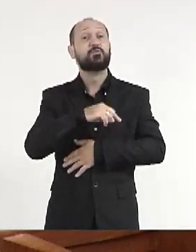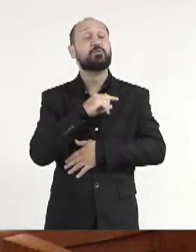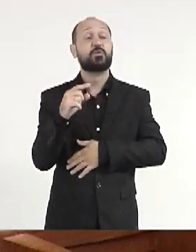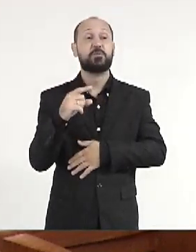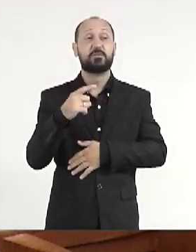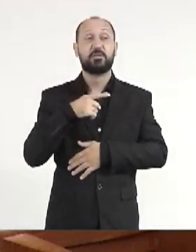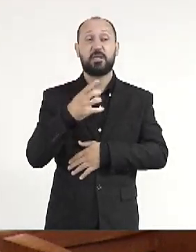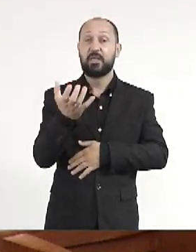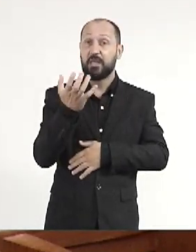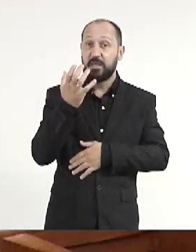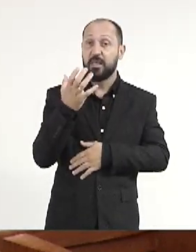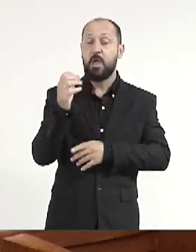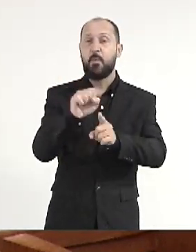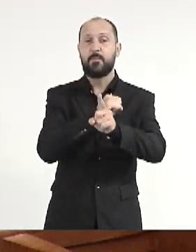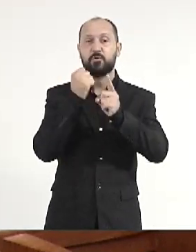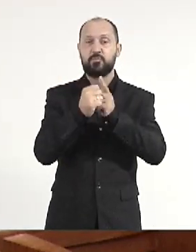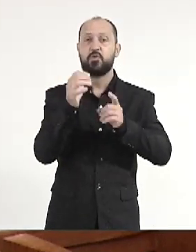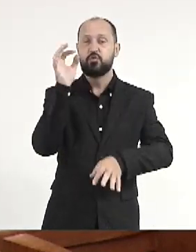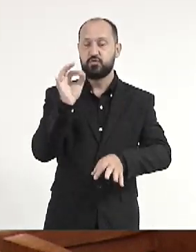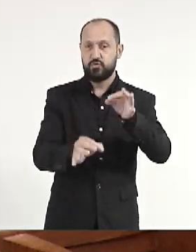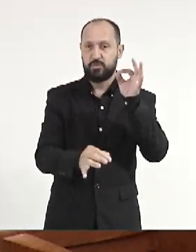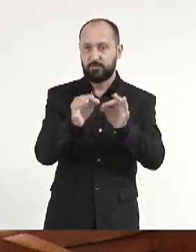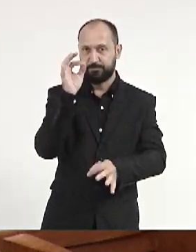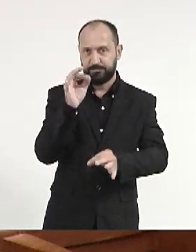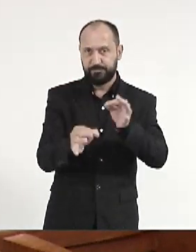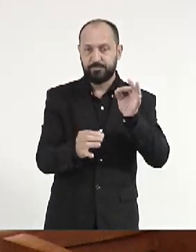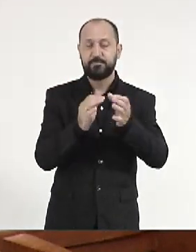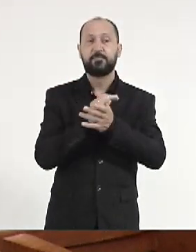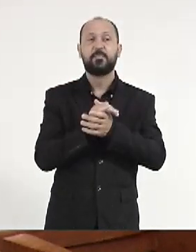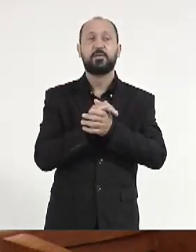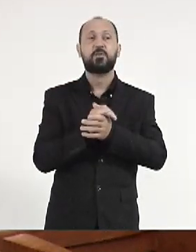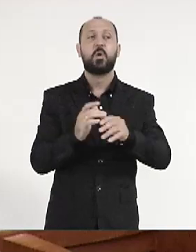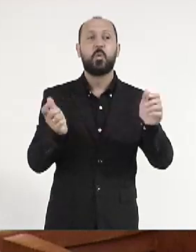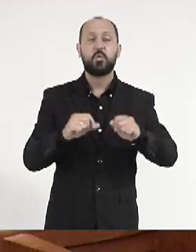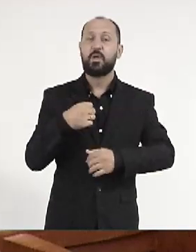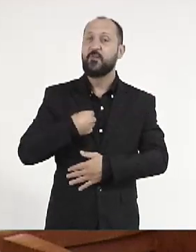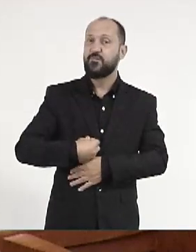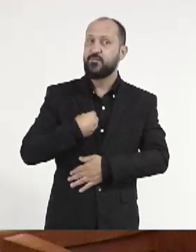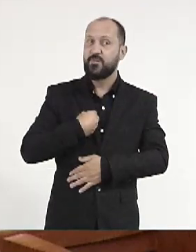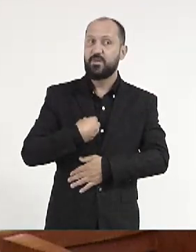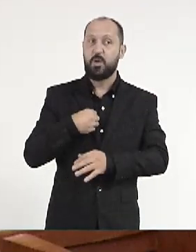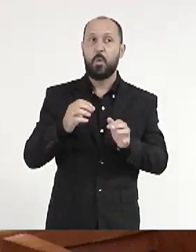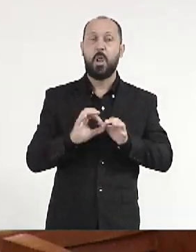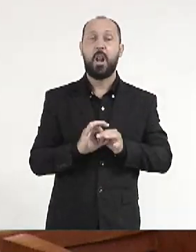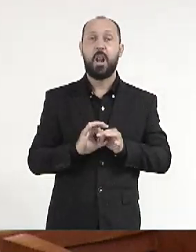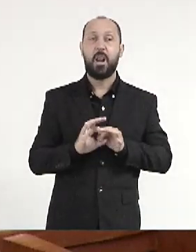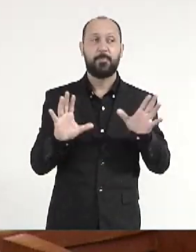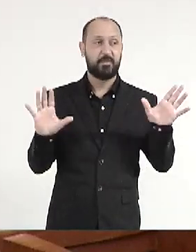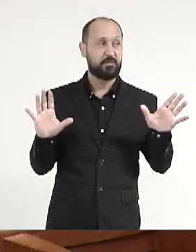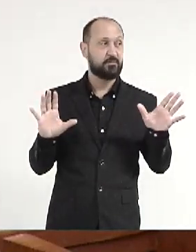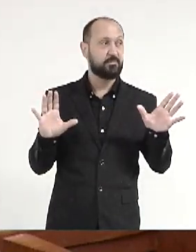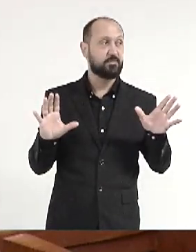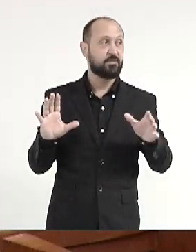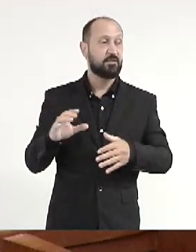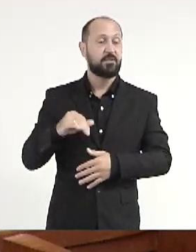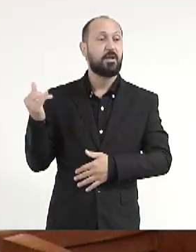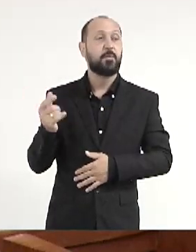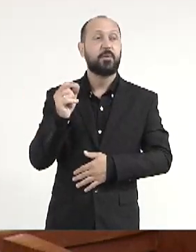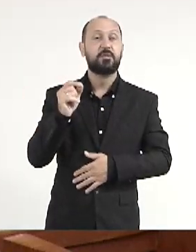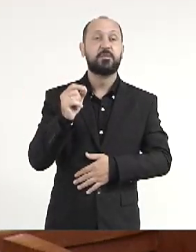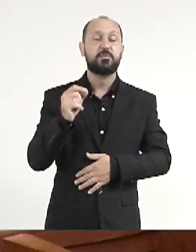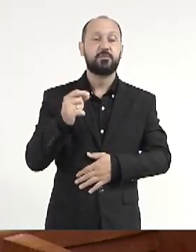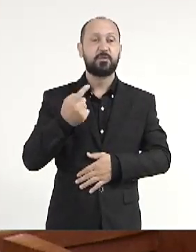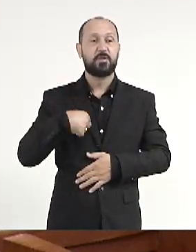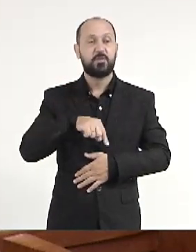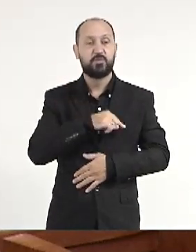queremos uma sociedade justa, uma sociedade em que a gente possa viver com liberdade, é importante que a gente